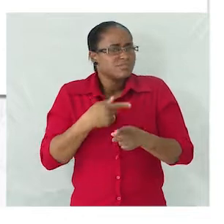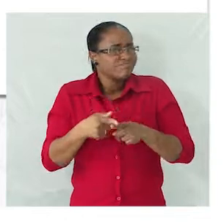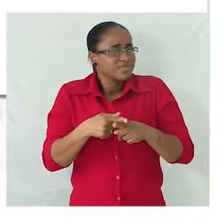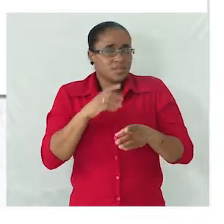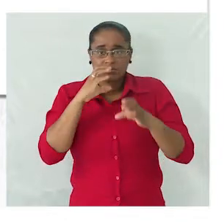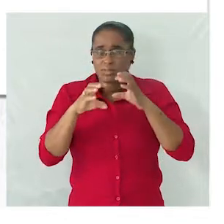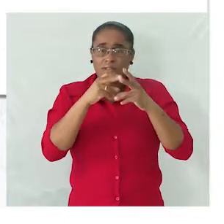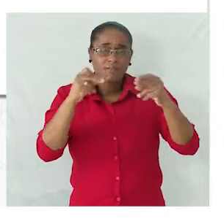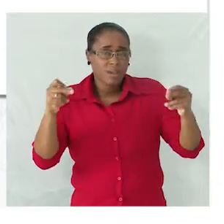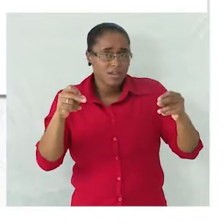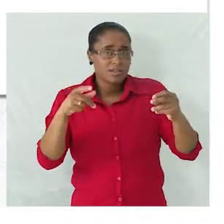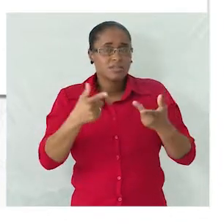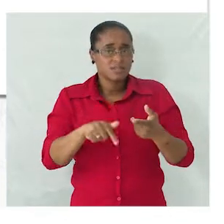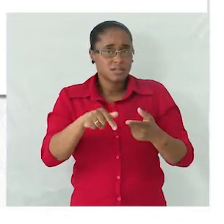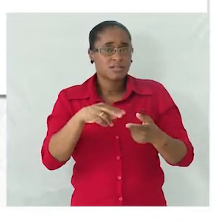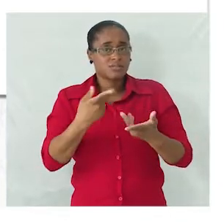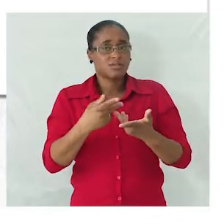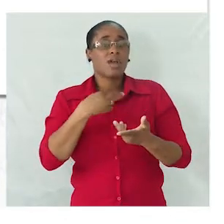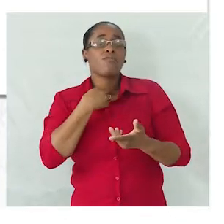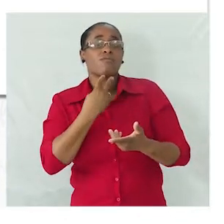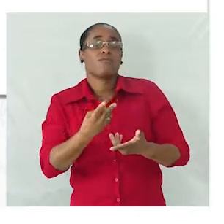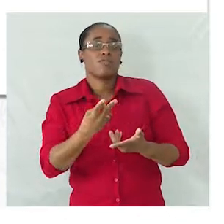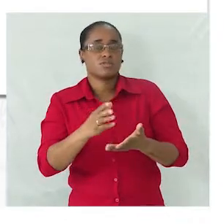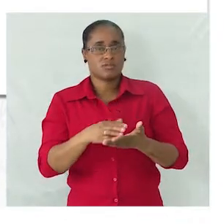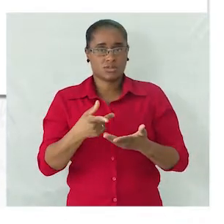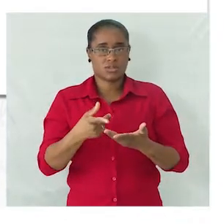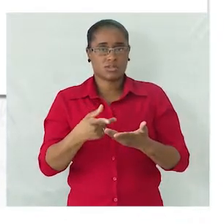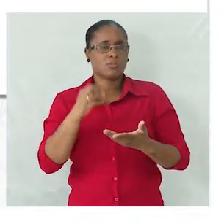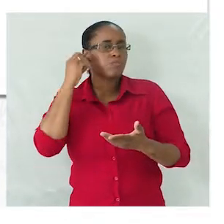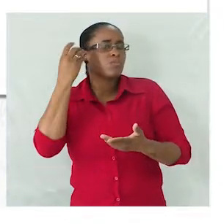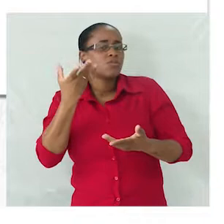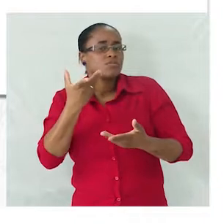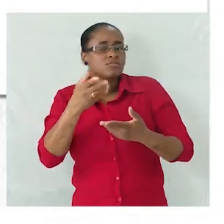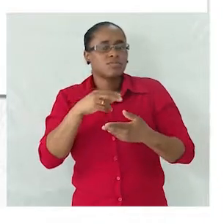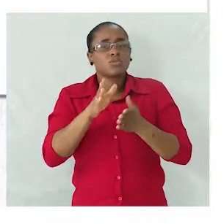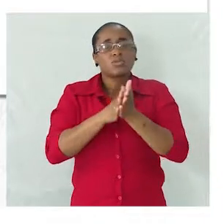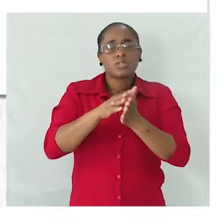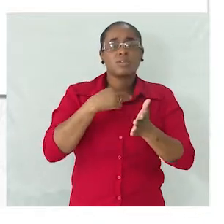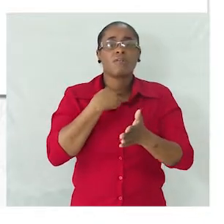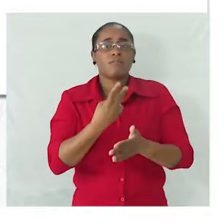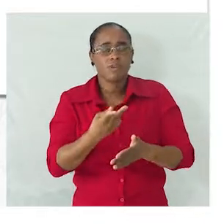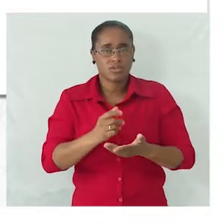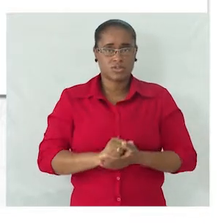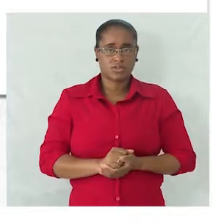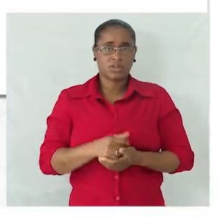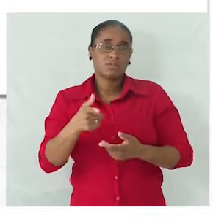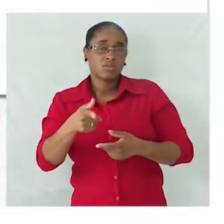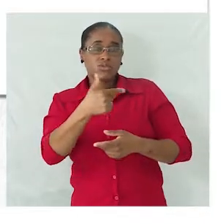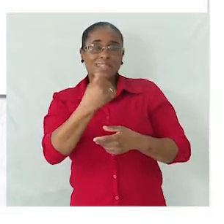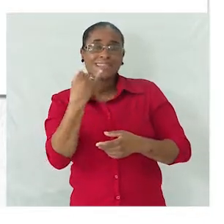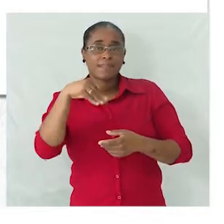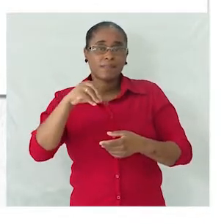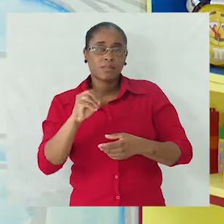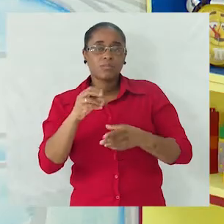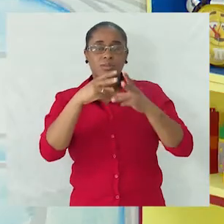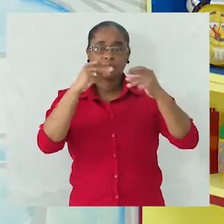na entoação da voz, ou seja, no tom de voz que nós vamos utilizar, dependendo do tipo de frase que nós